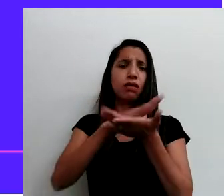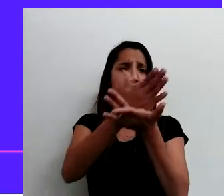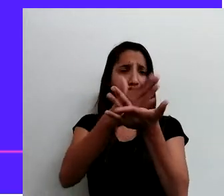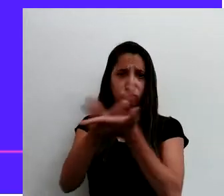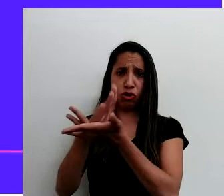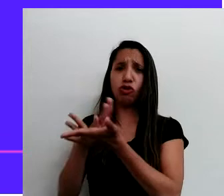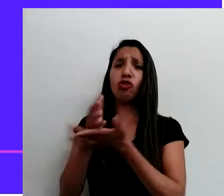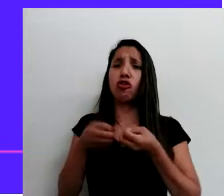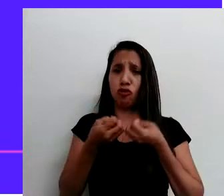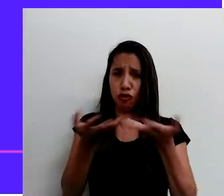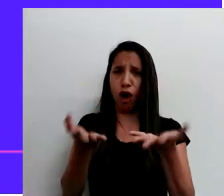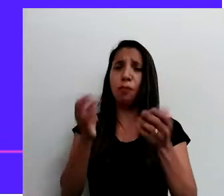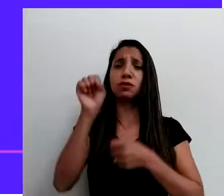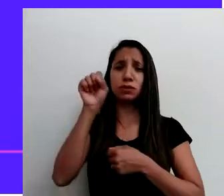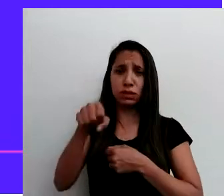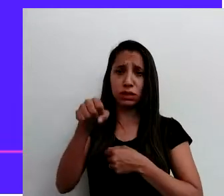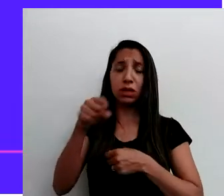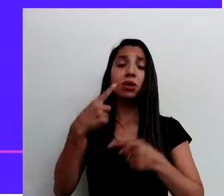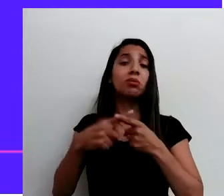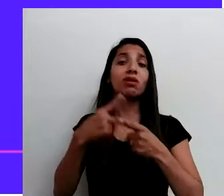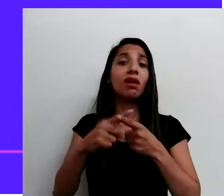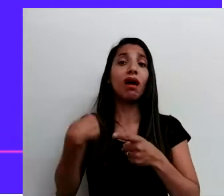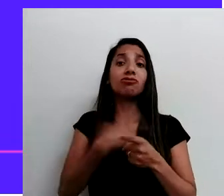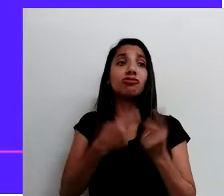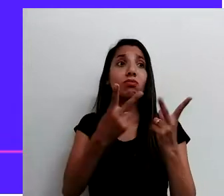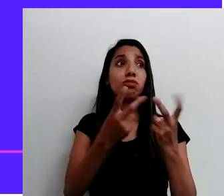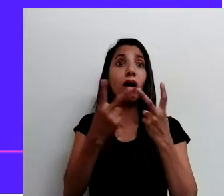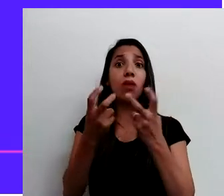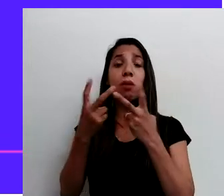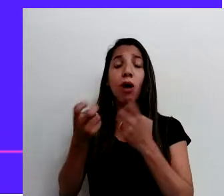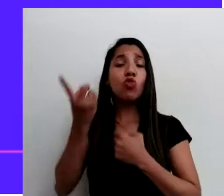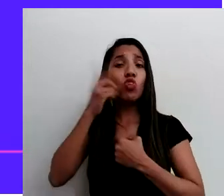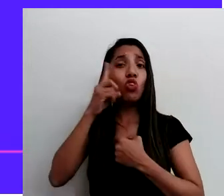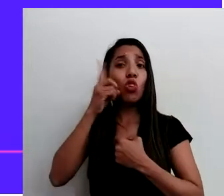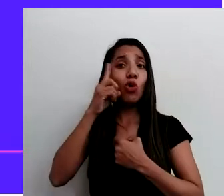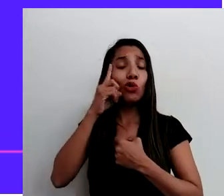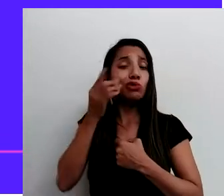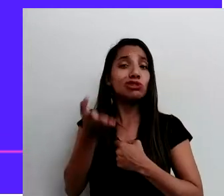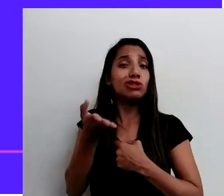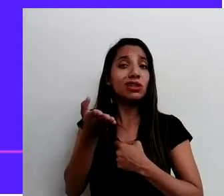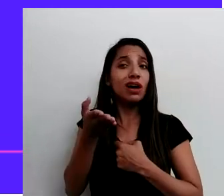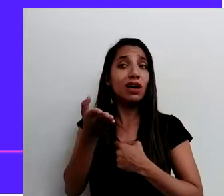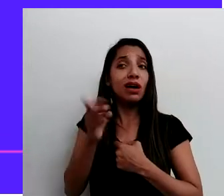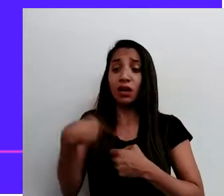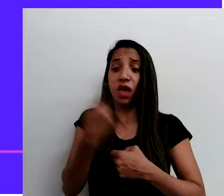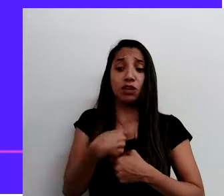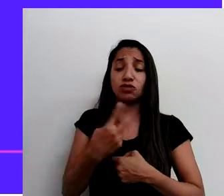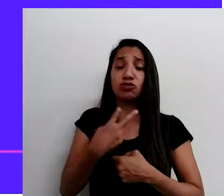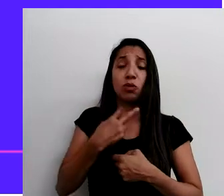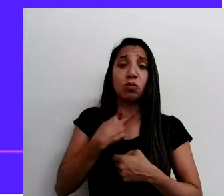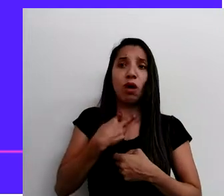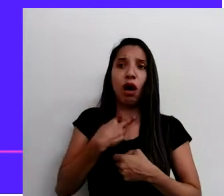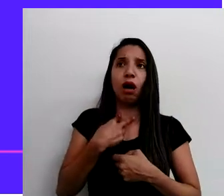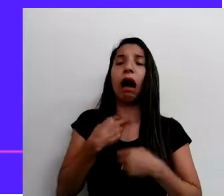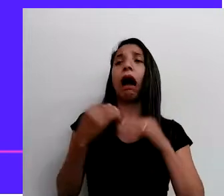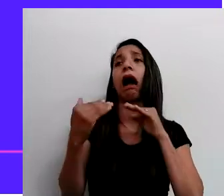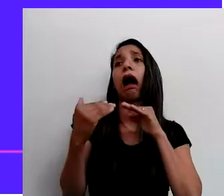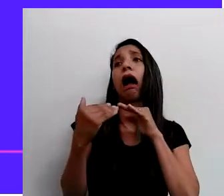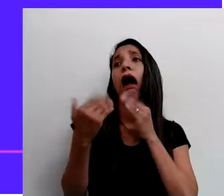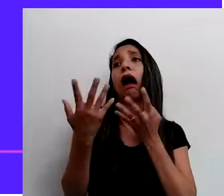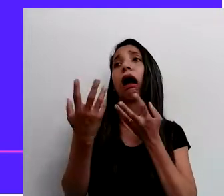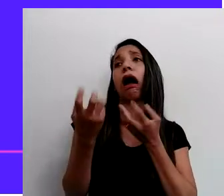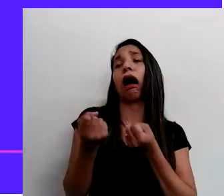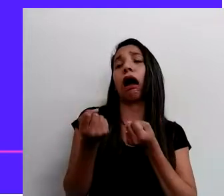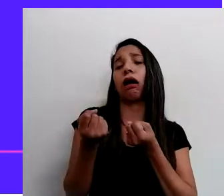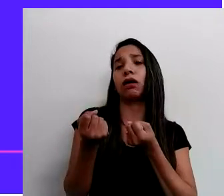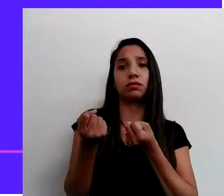Afinal de contas, a gente não compactua, né, que esse é o melhor cenário.